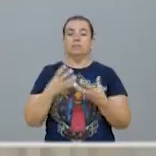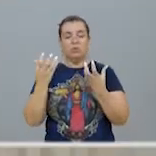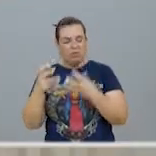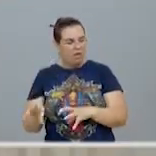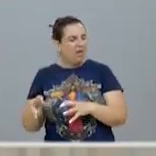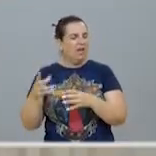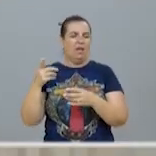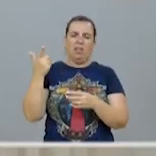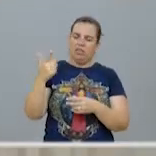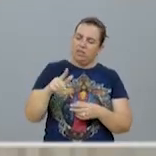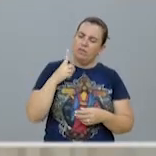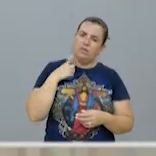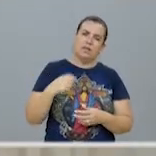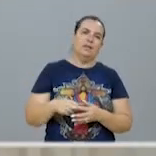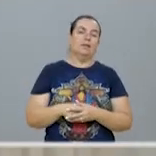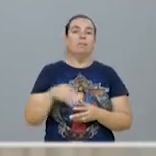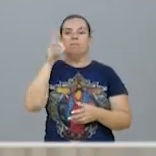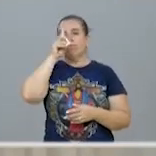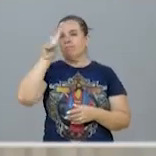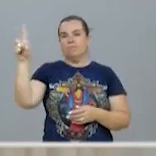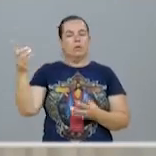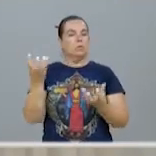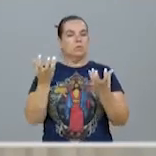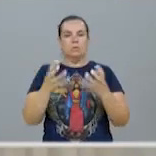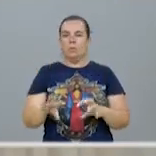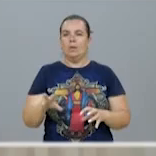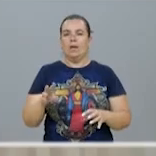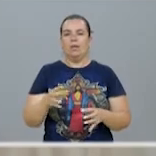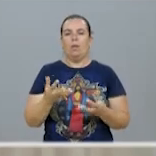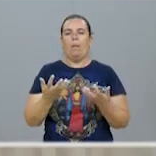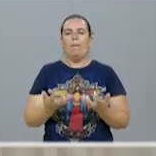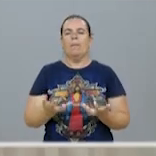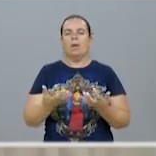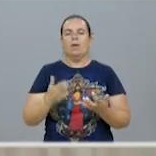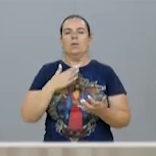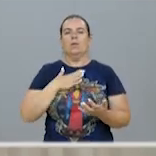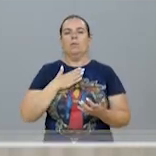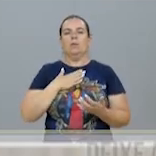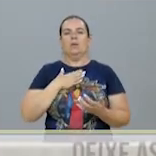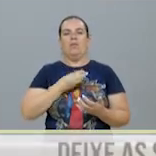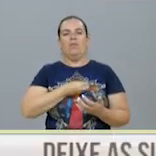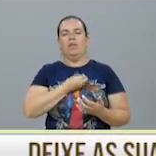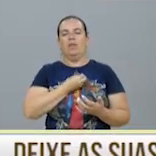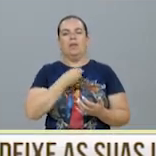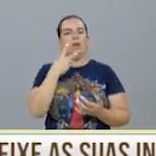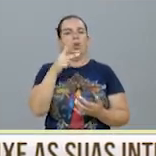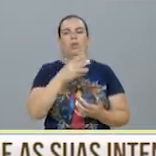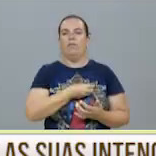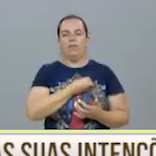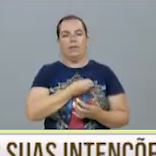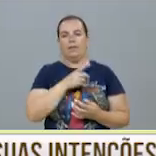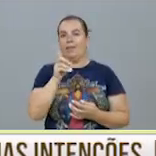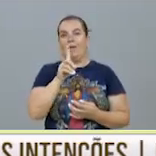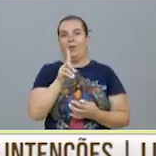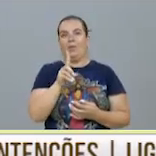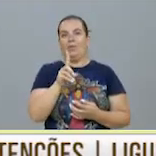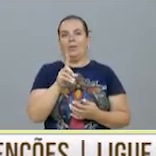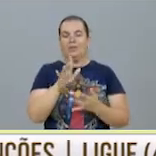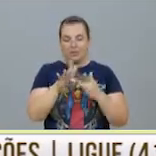Gente, Deus não quer ser um peso na minha e nas tuas costas. Ele quer aliviar o